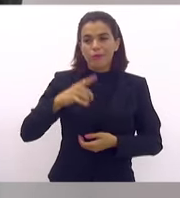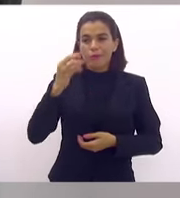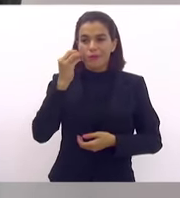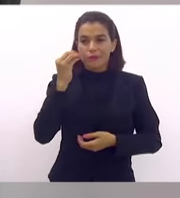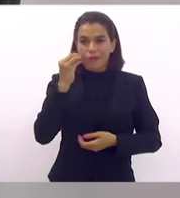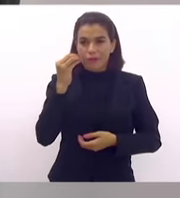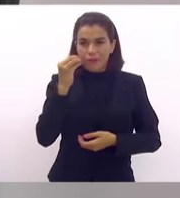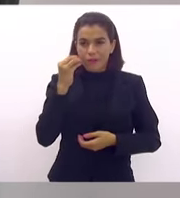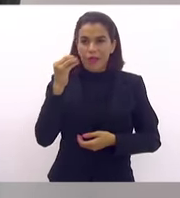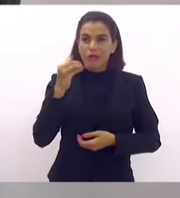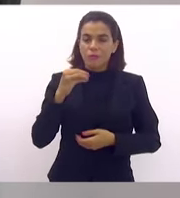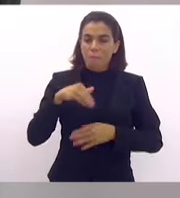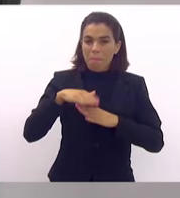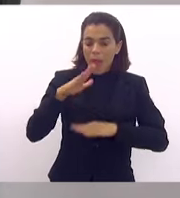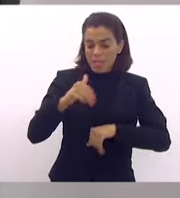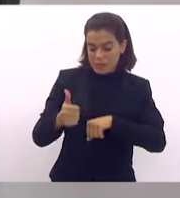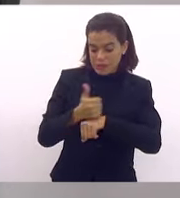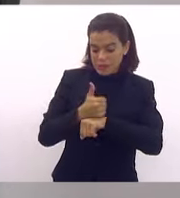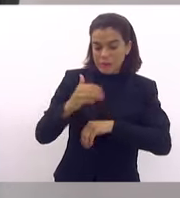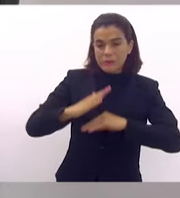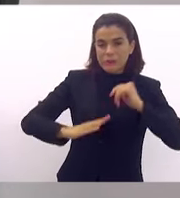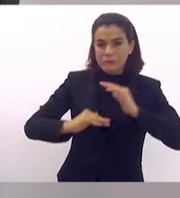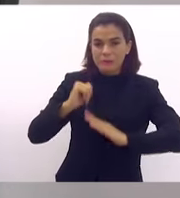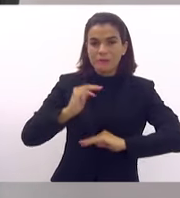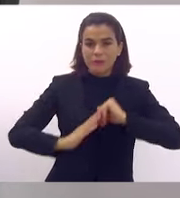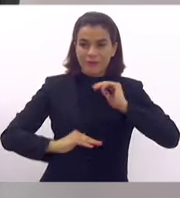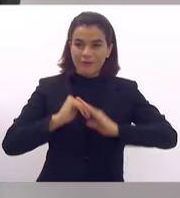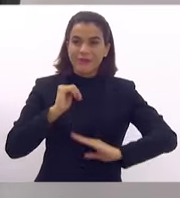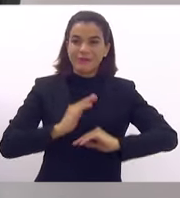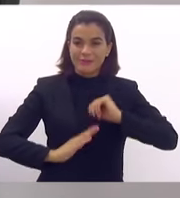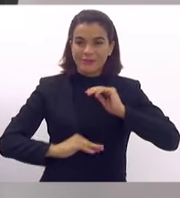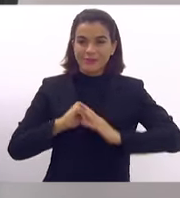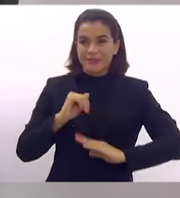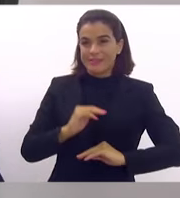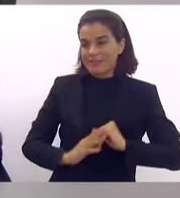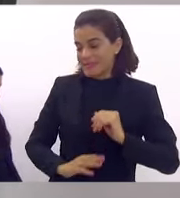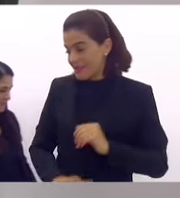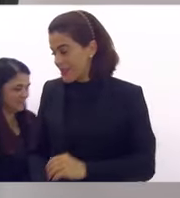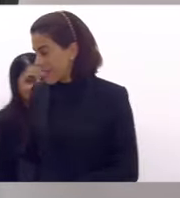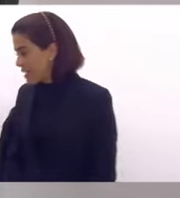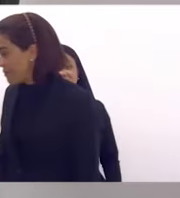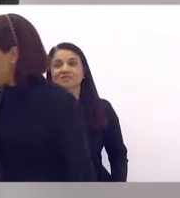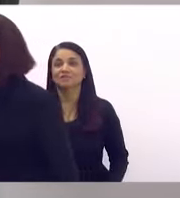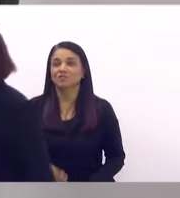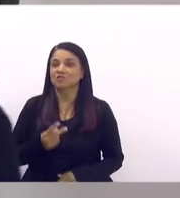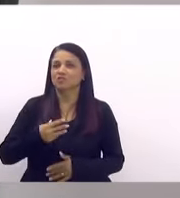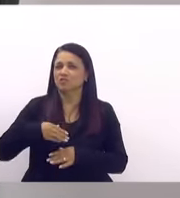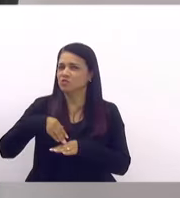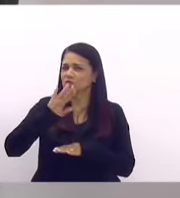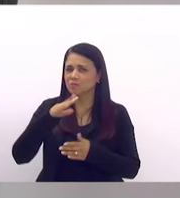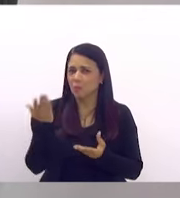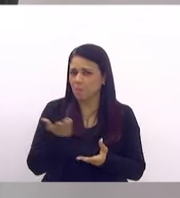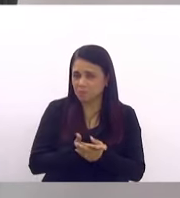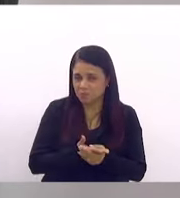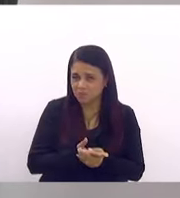o mais técnico possível na CCJ, e a gente, de fato, superou aí a marca de 2 mil processos e não teve nenhuma pegadinha, sob o ponto de